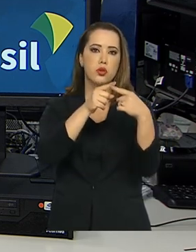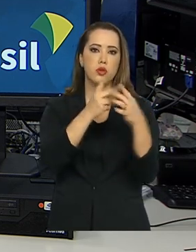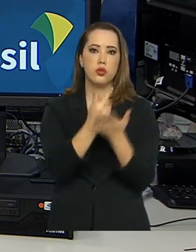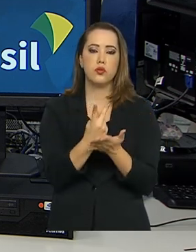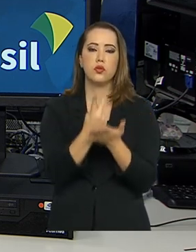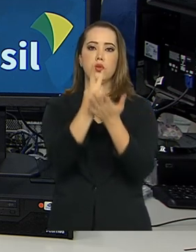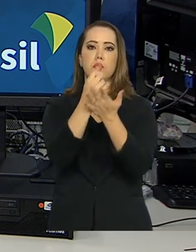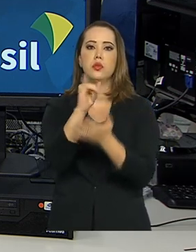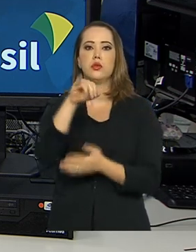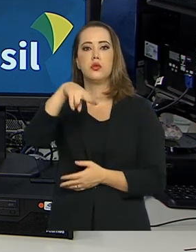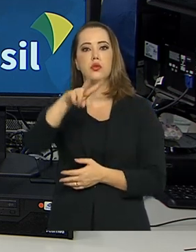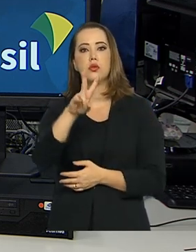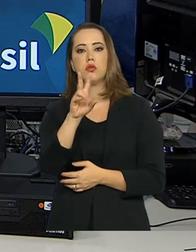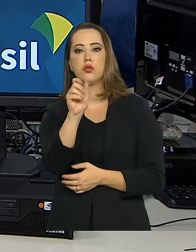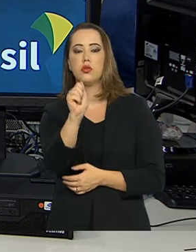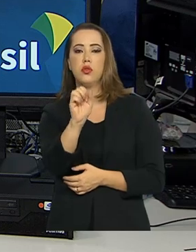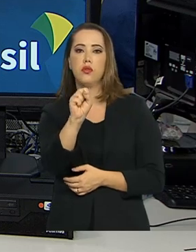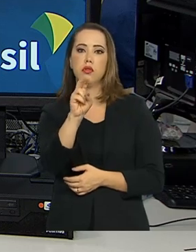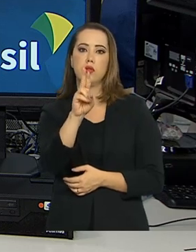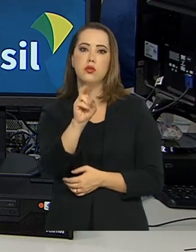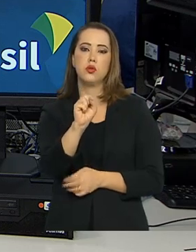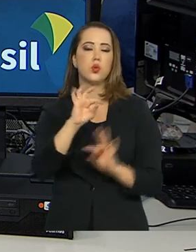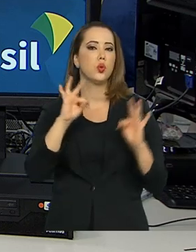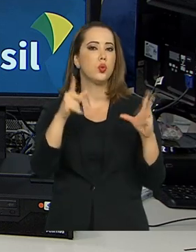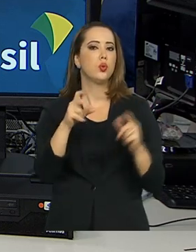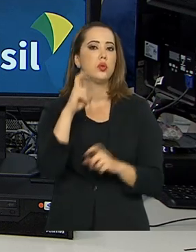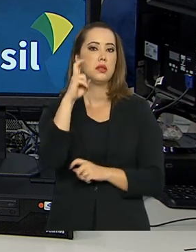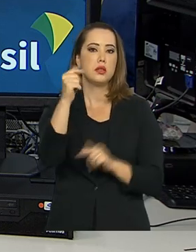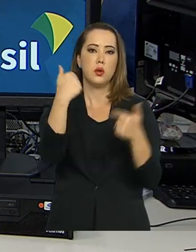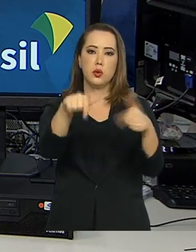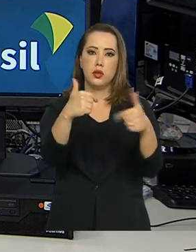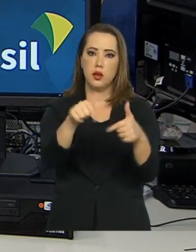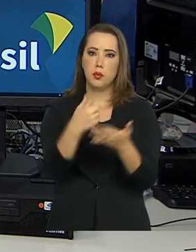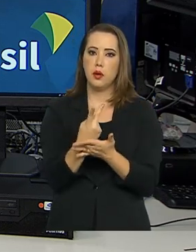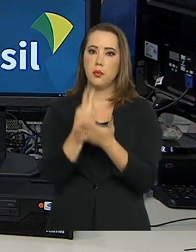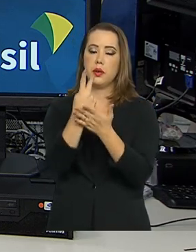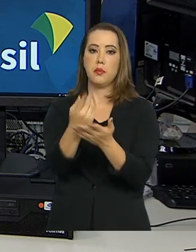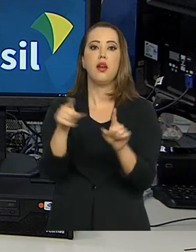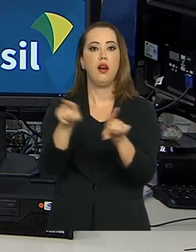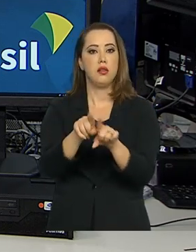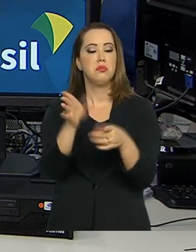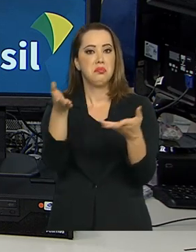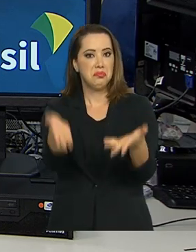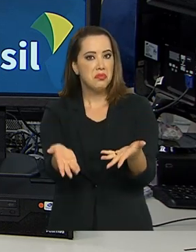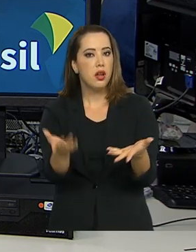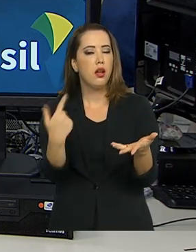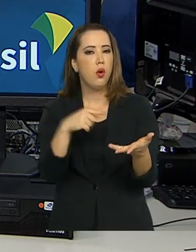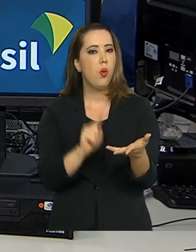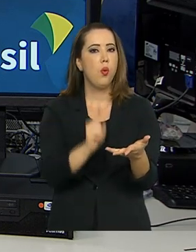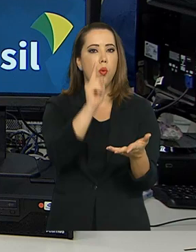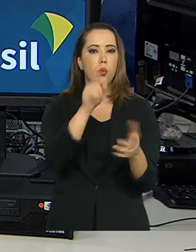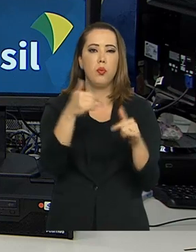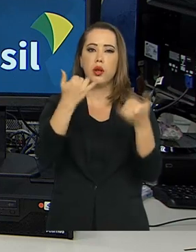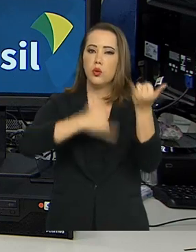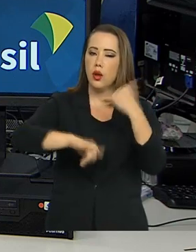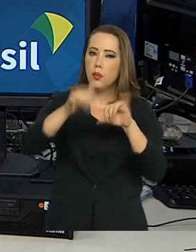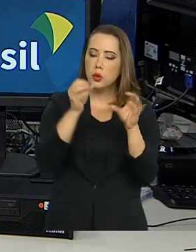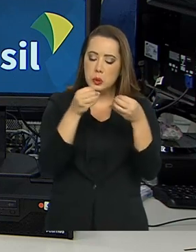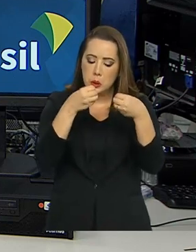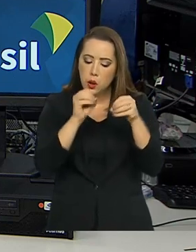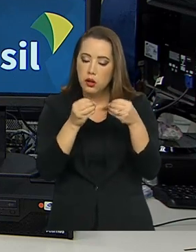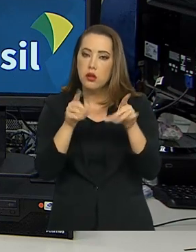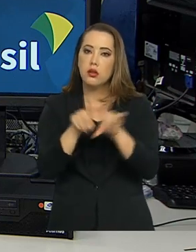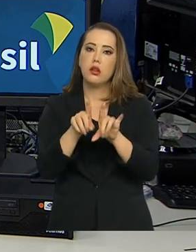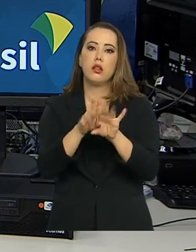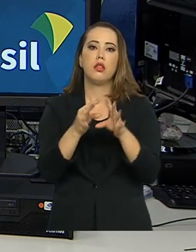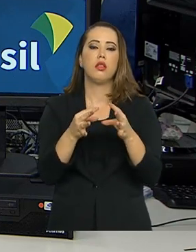Prêmio Inova SUS. Ao todo, 5 ações foram premiadas nesta edição. Uma delas foi a do Laboratório de